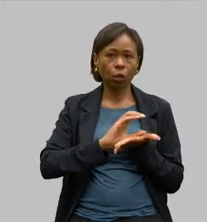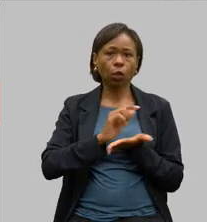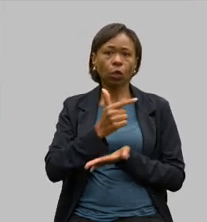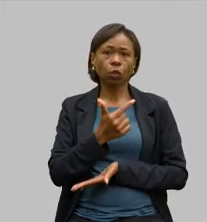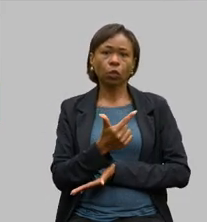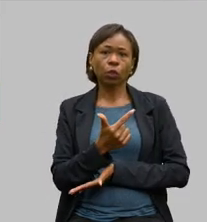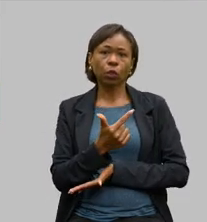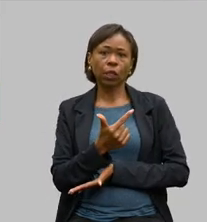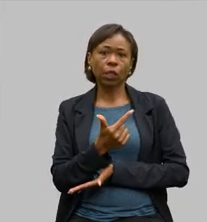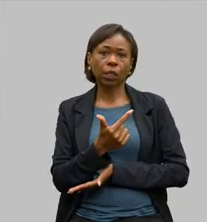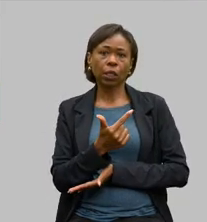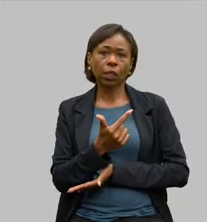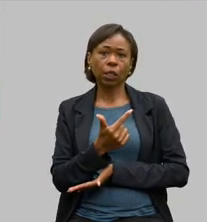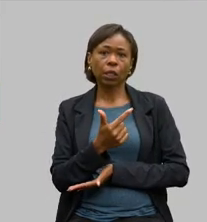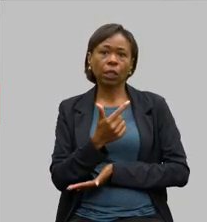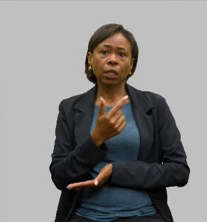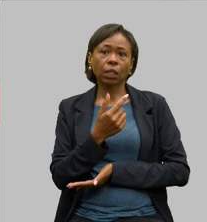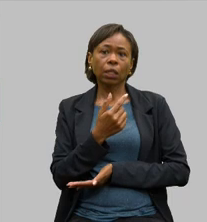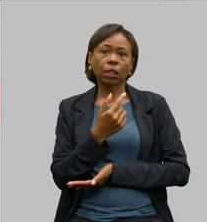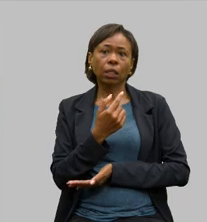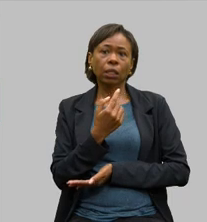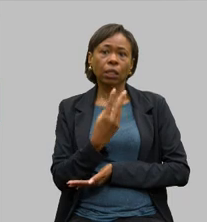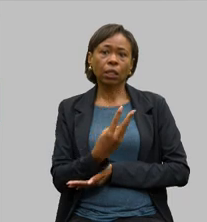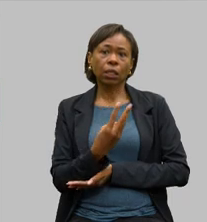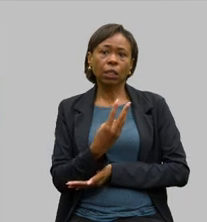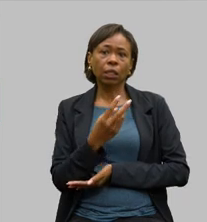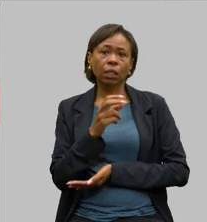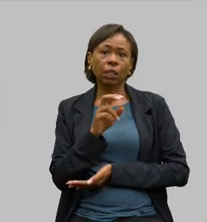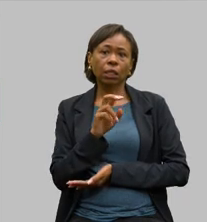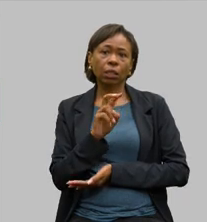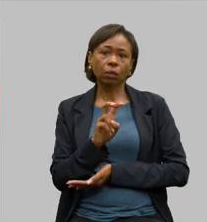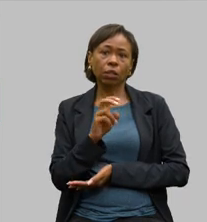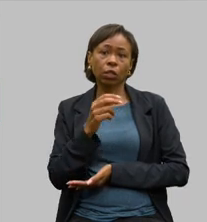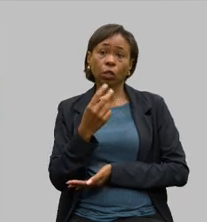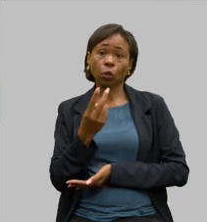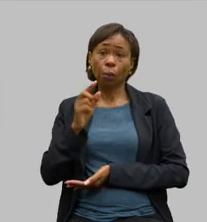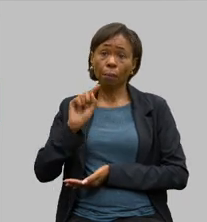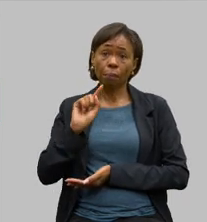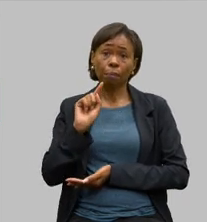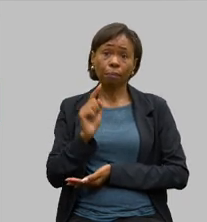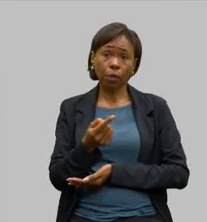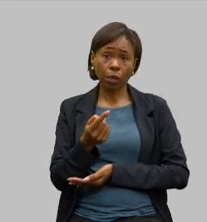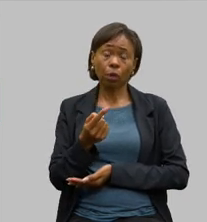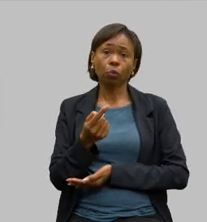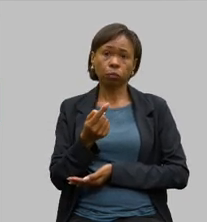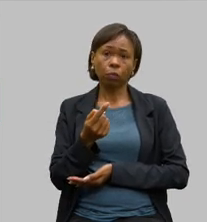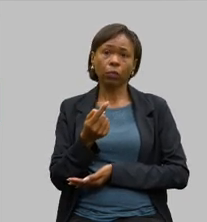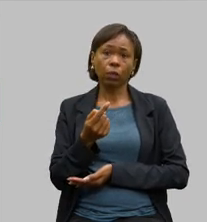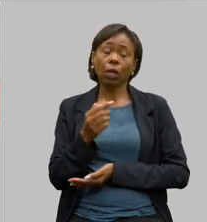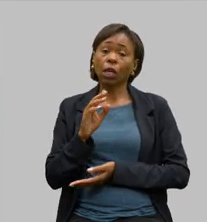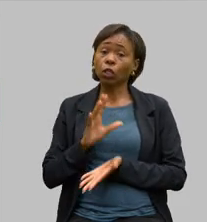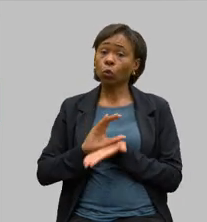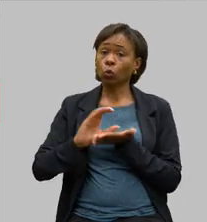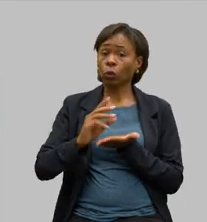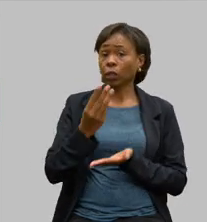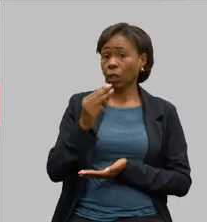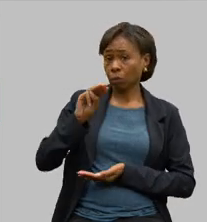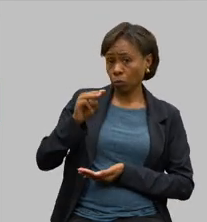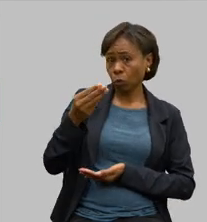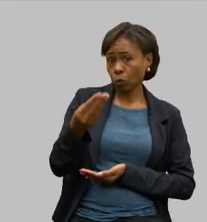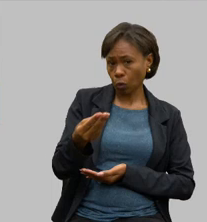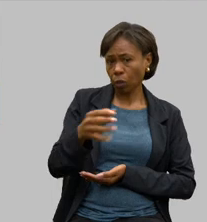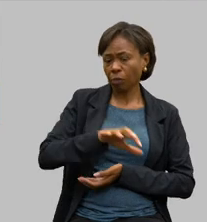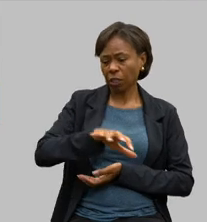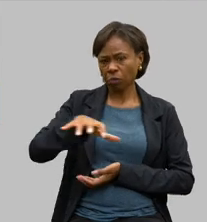colocamos eh 3 milhões porque a gente separou os congadeiros mas a gente também contemplou a